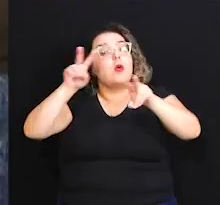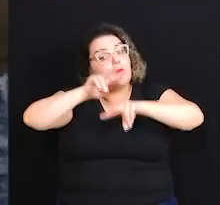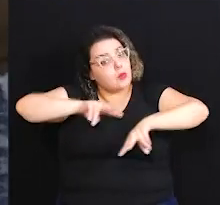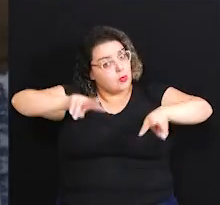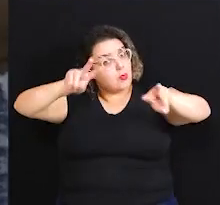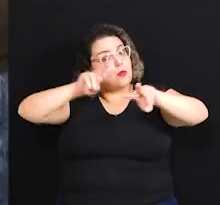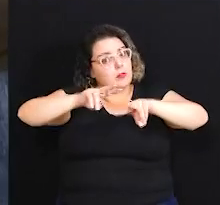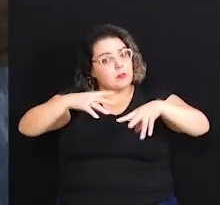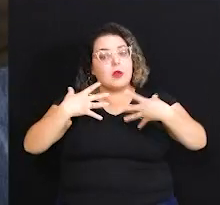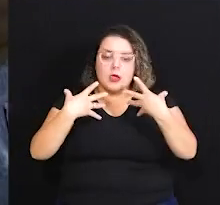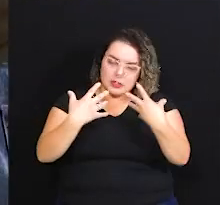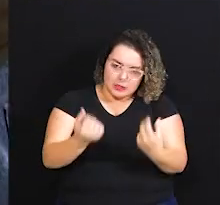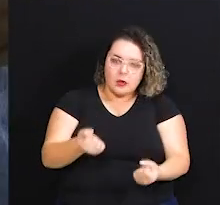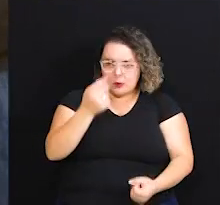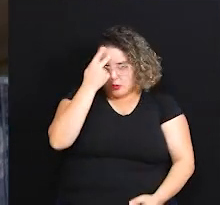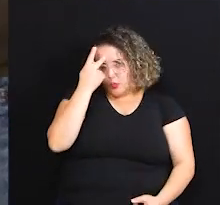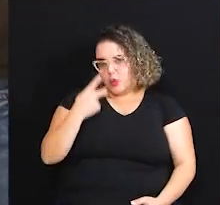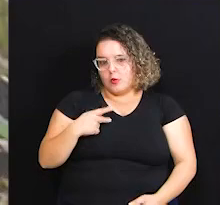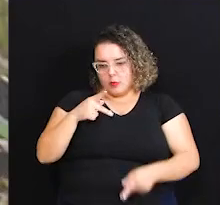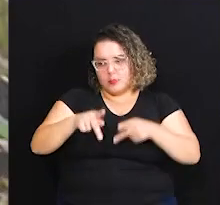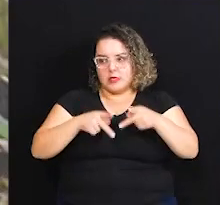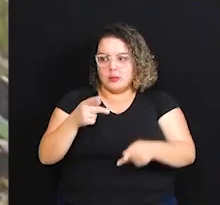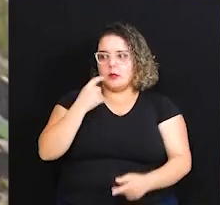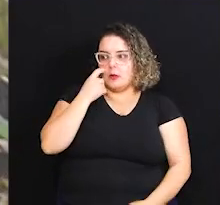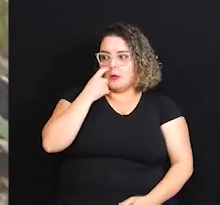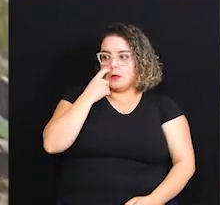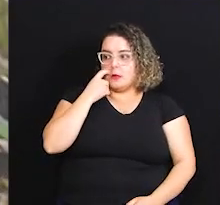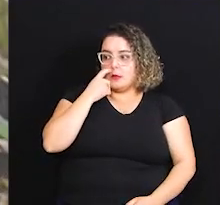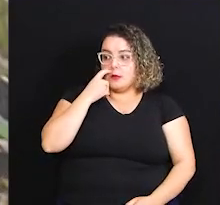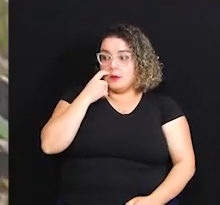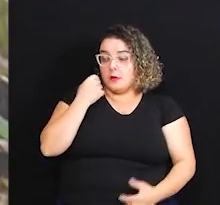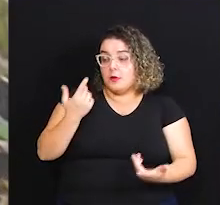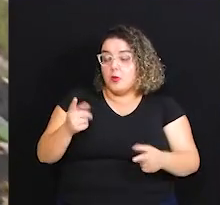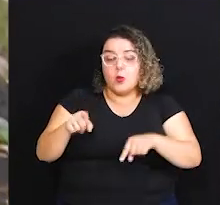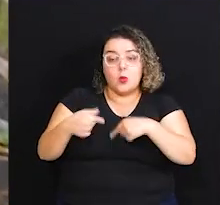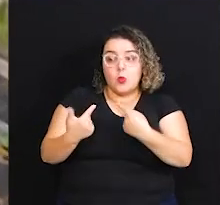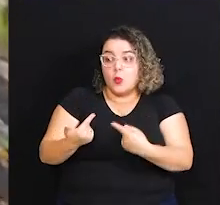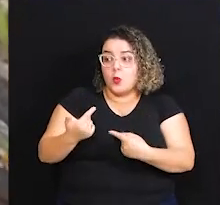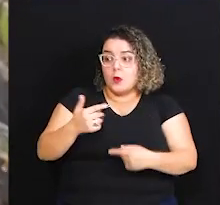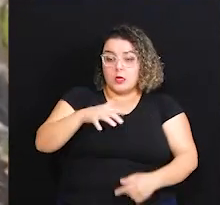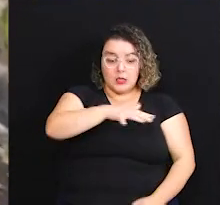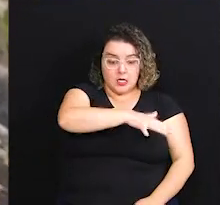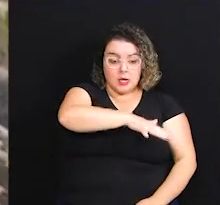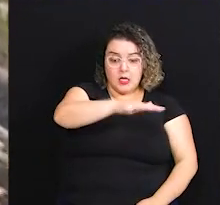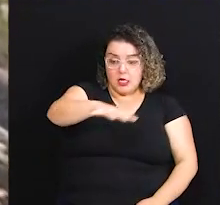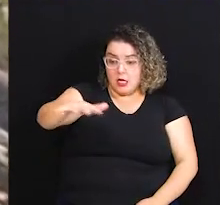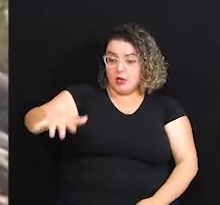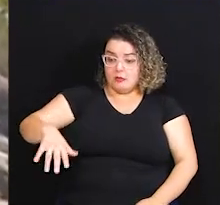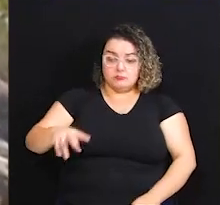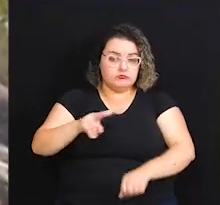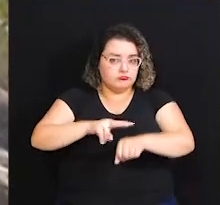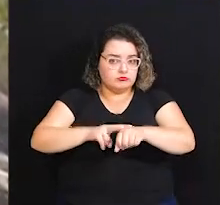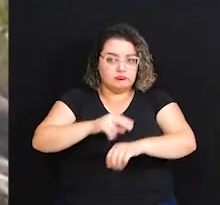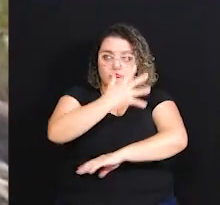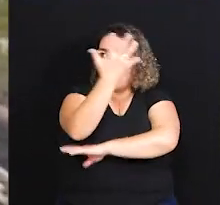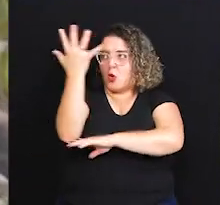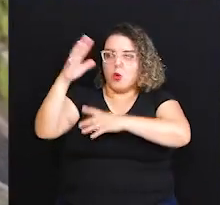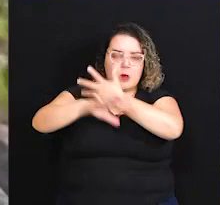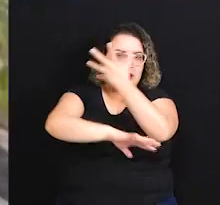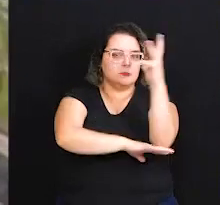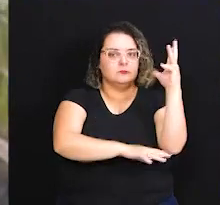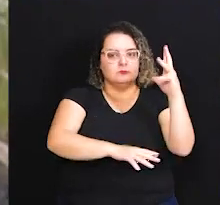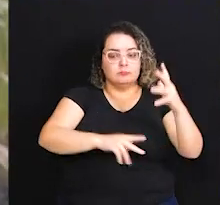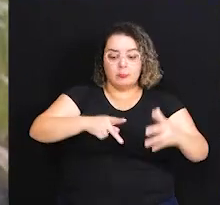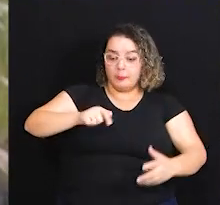um pouco mais aceitável para a própria população mesmo. Mas assim como muitas outras áreas verdes, bosques, parques, matas